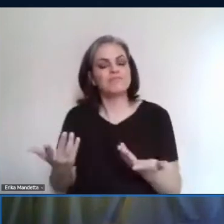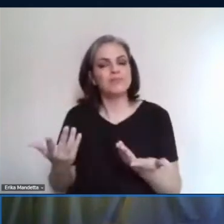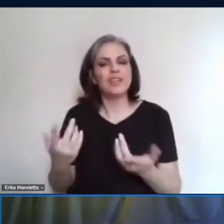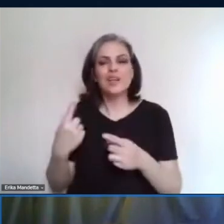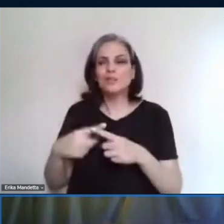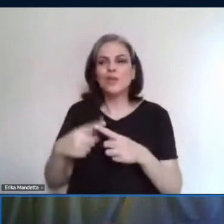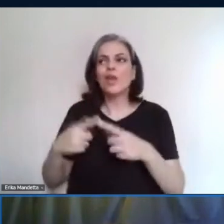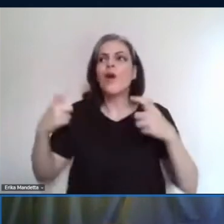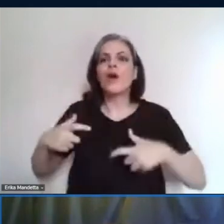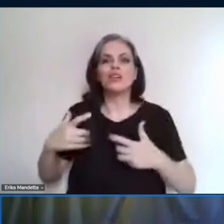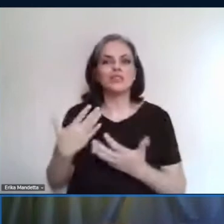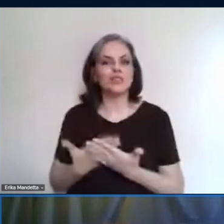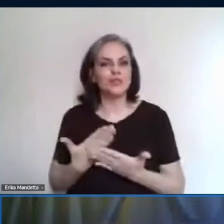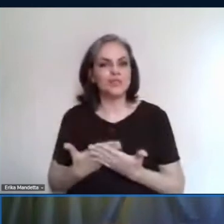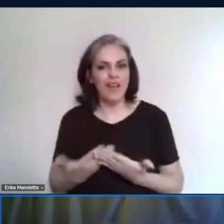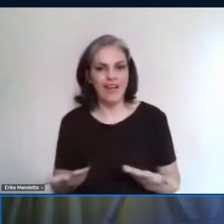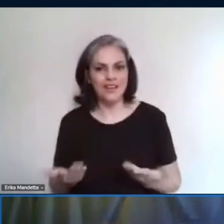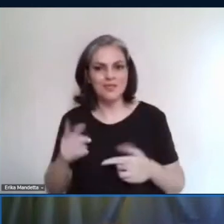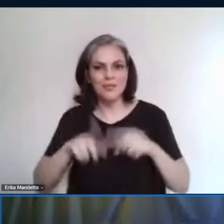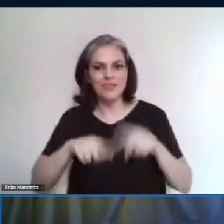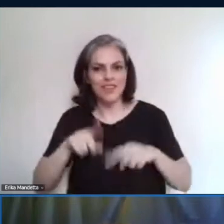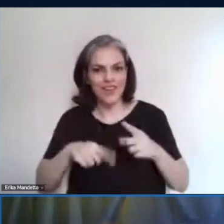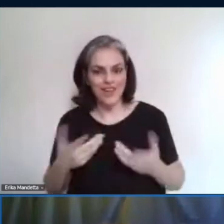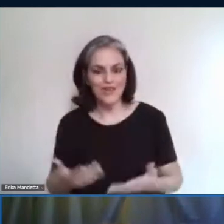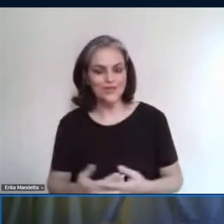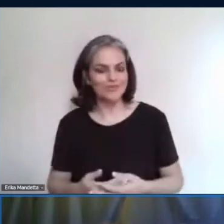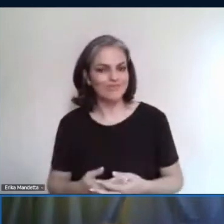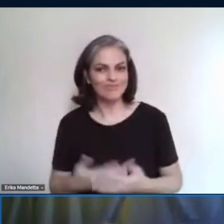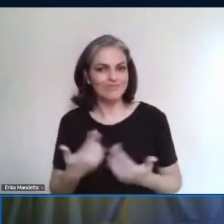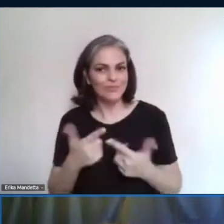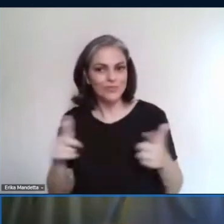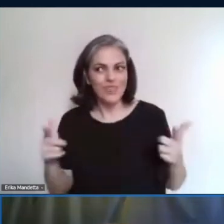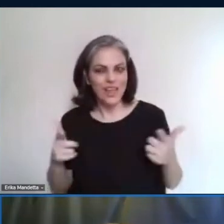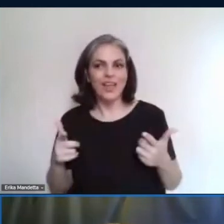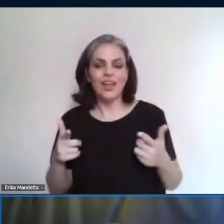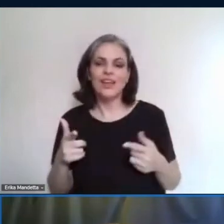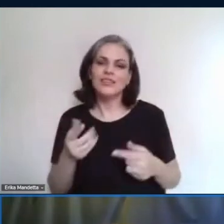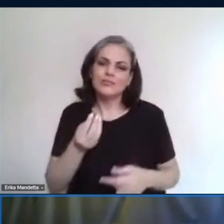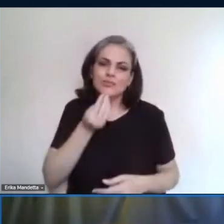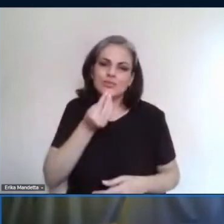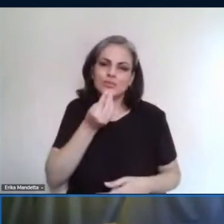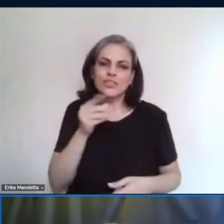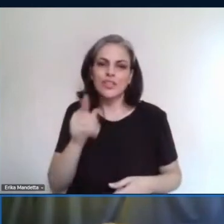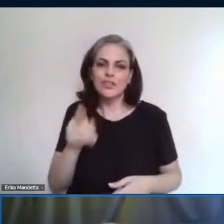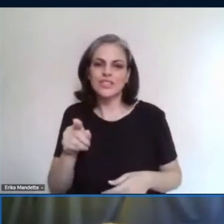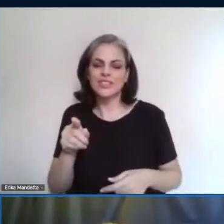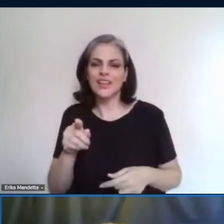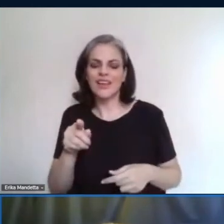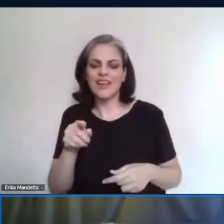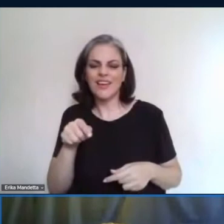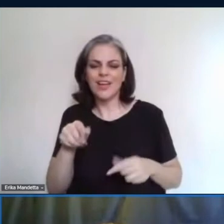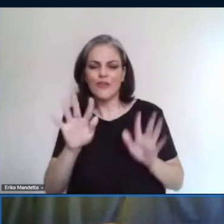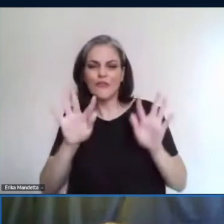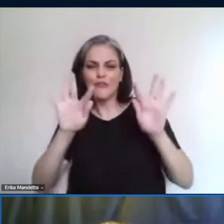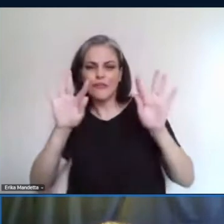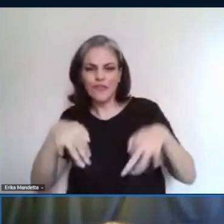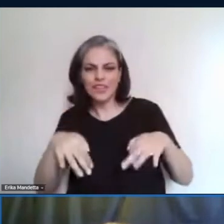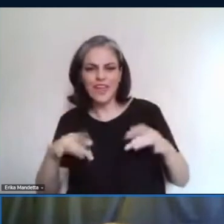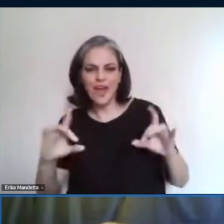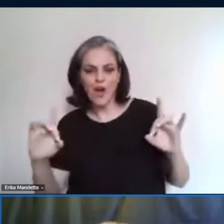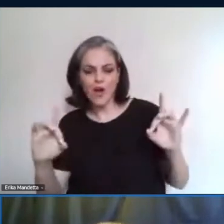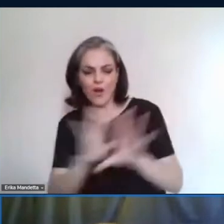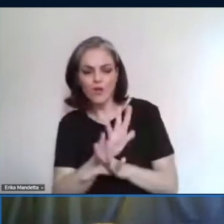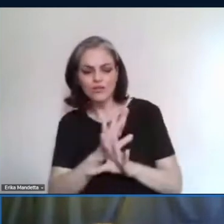estudar esse material, então, eu acho que valeria a pena nas suas considerações finais que já existe